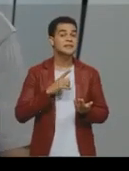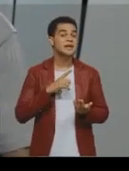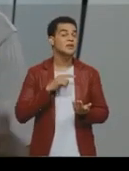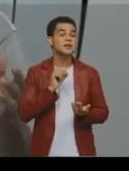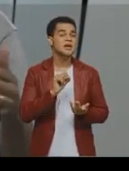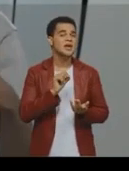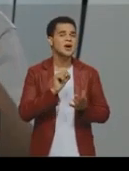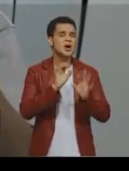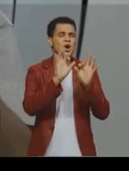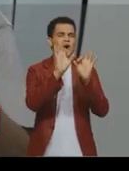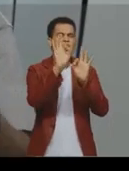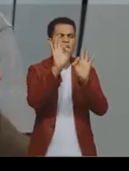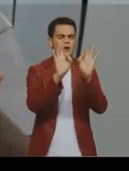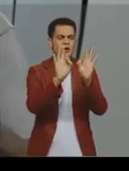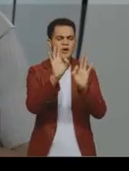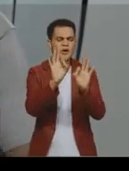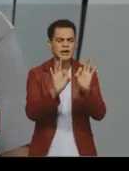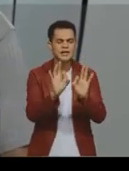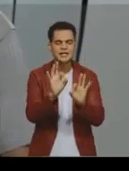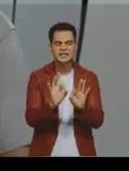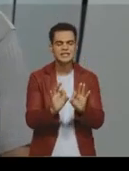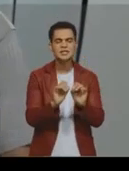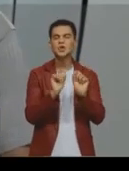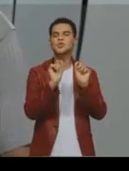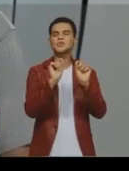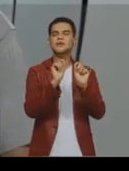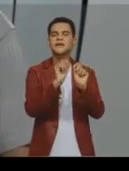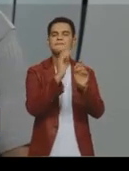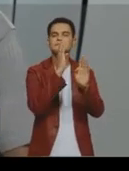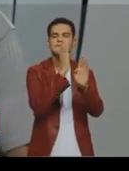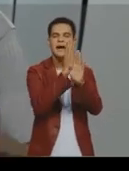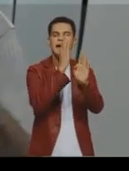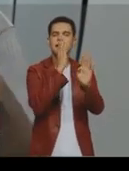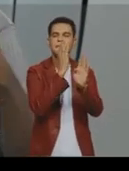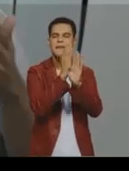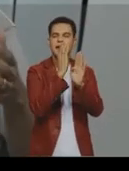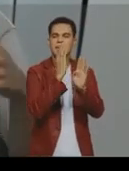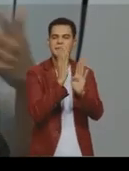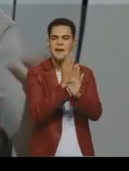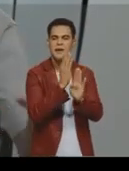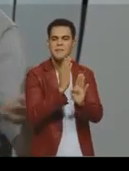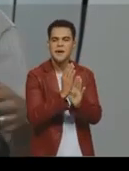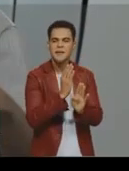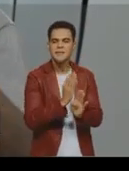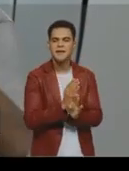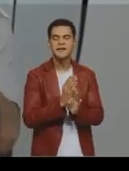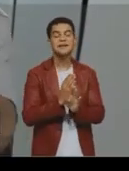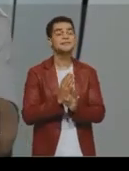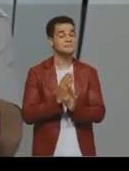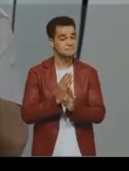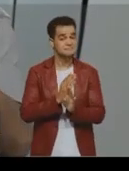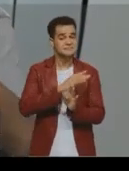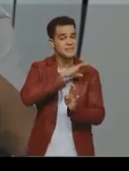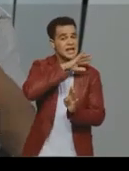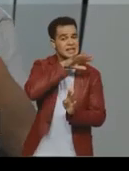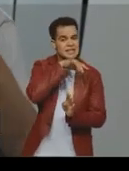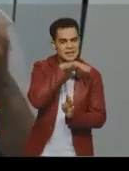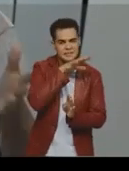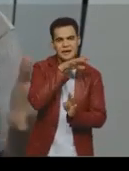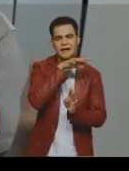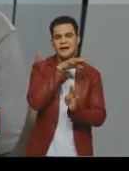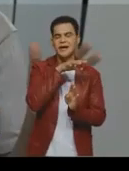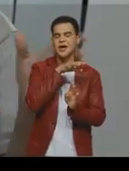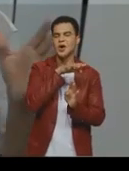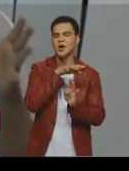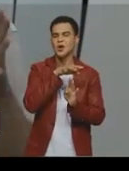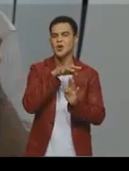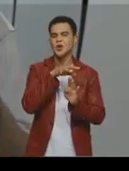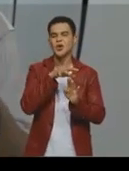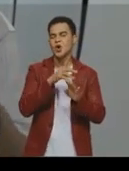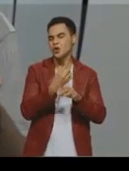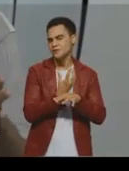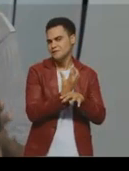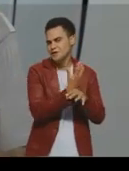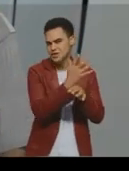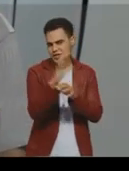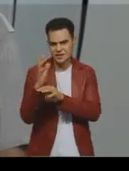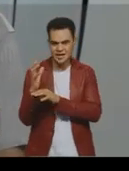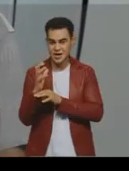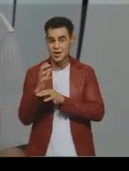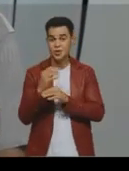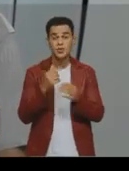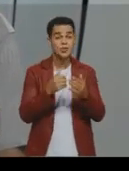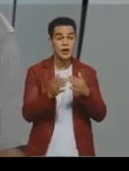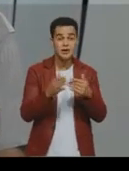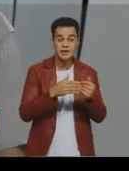organização do que é descoberto em termos tanto de animais quanto vegetais, enfim, qualquer organismo precisa de ser